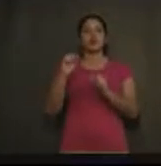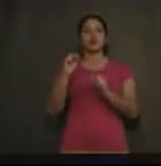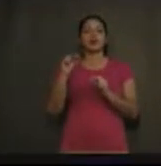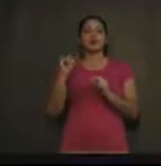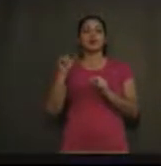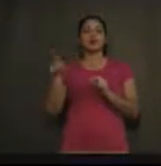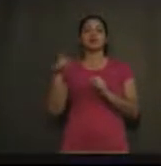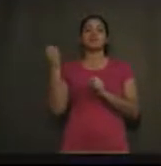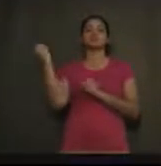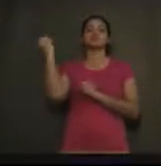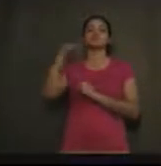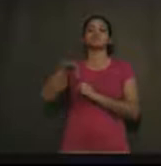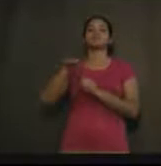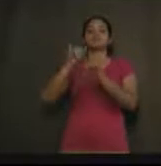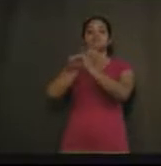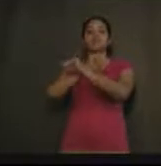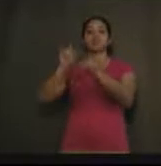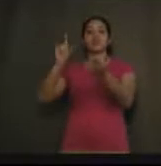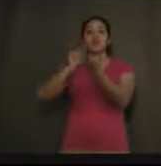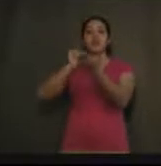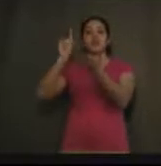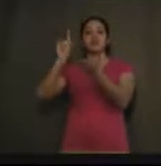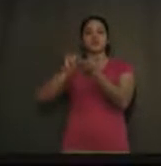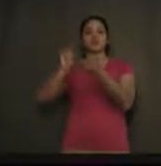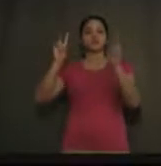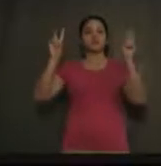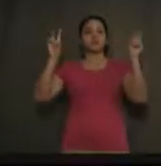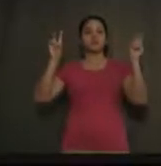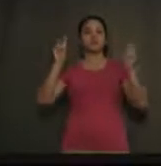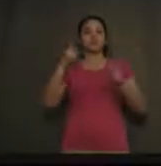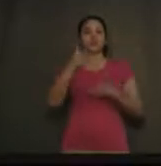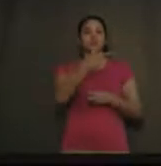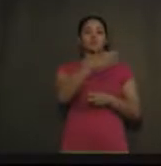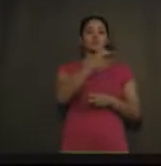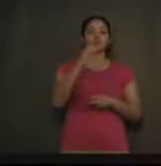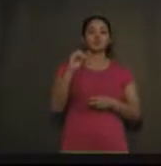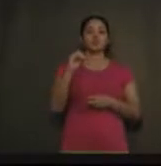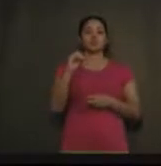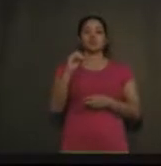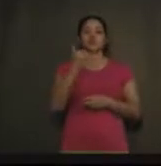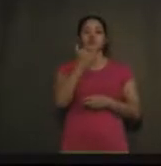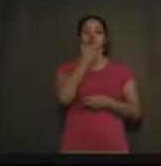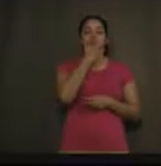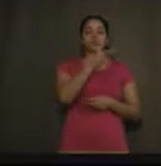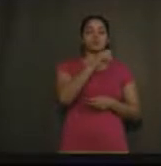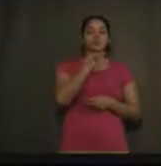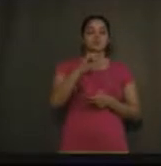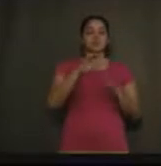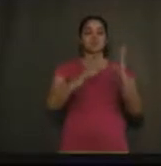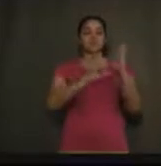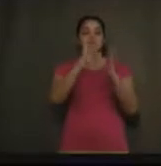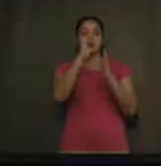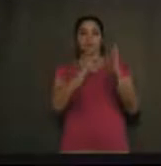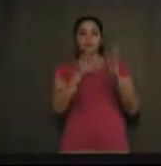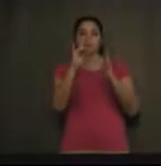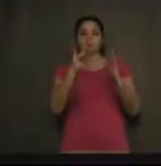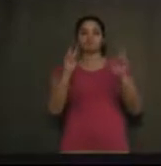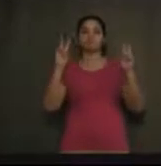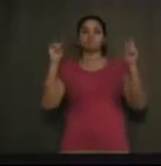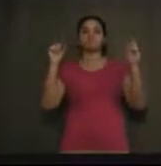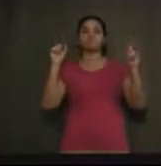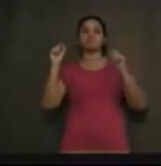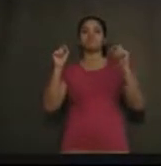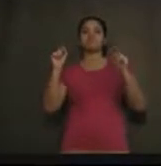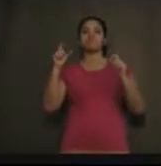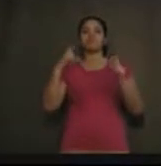revista sueca Acta Matemática um artigo de 270 páginas, cujo título era A Respeito do Problema dos Três